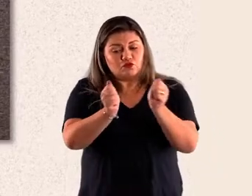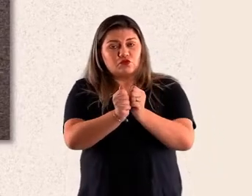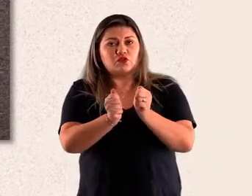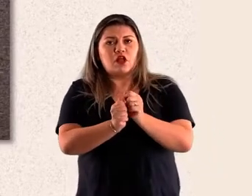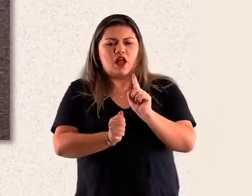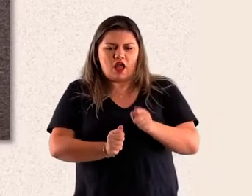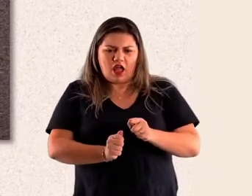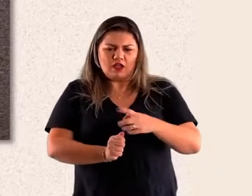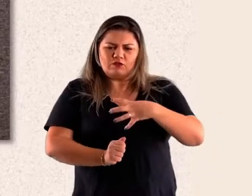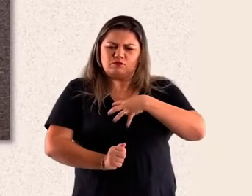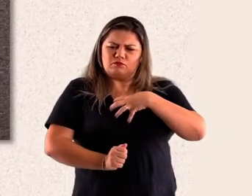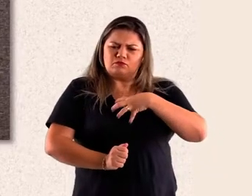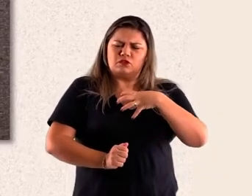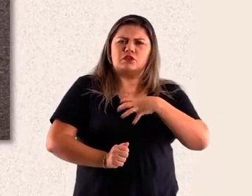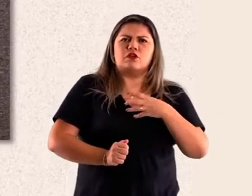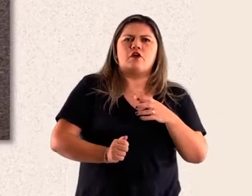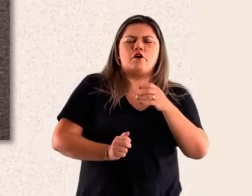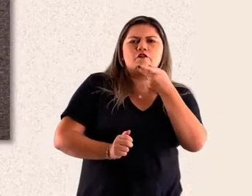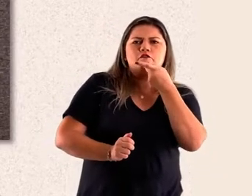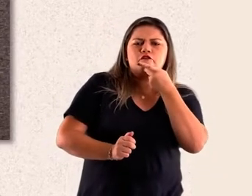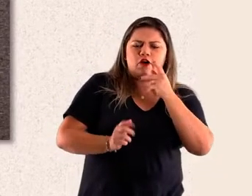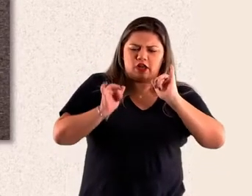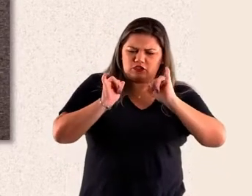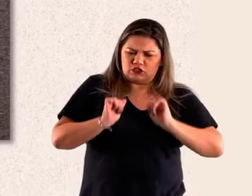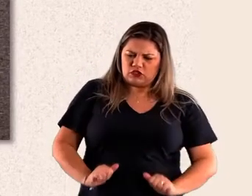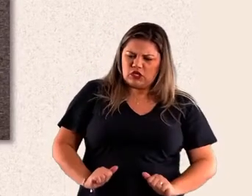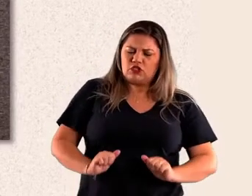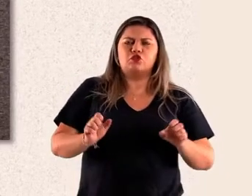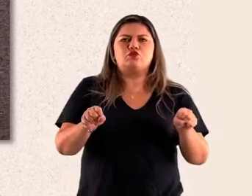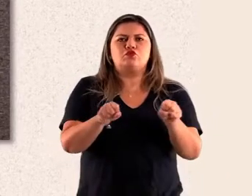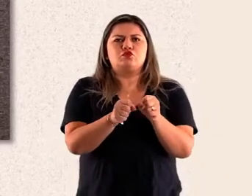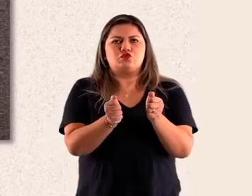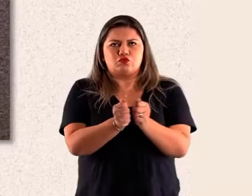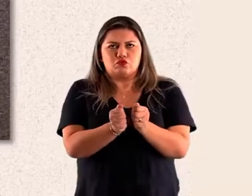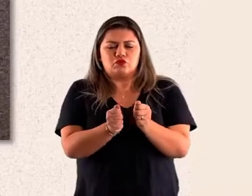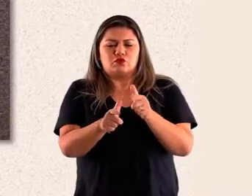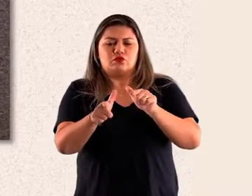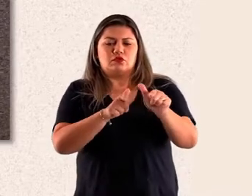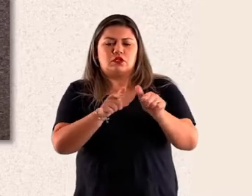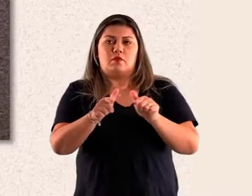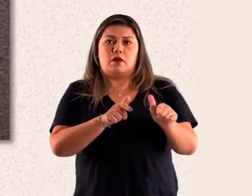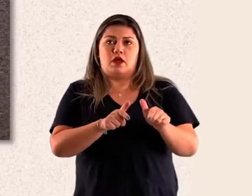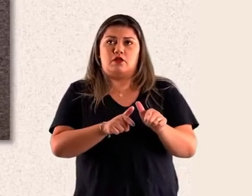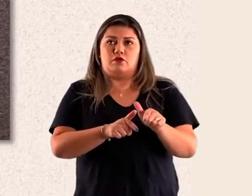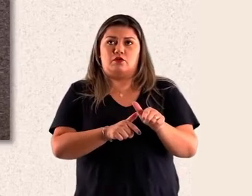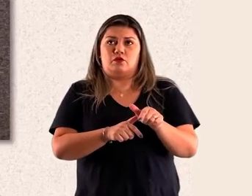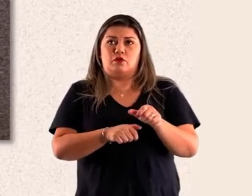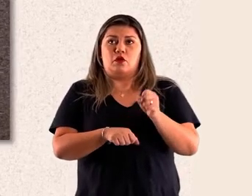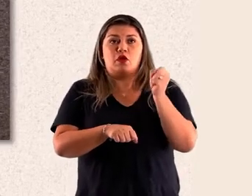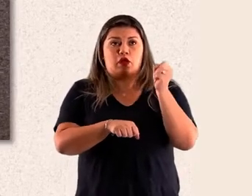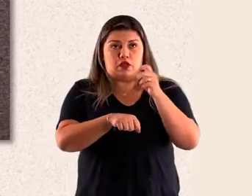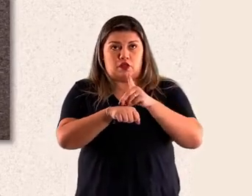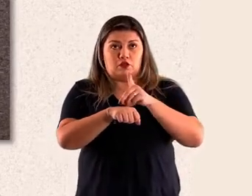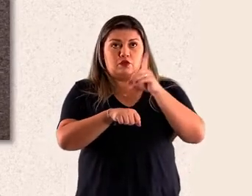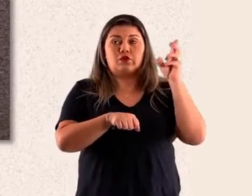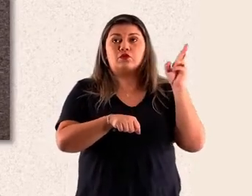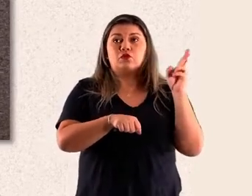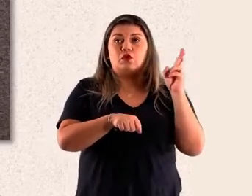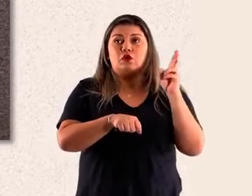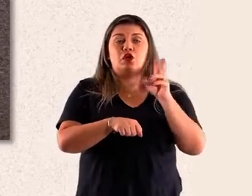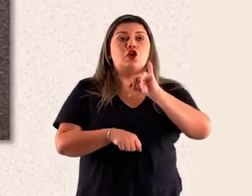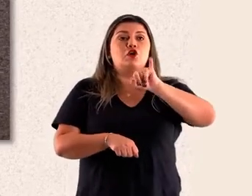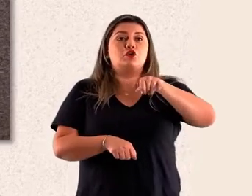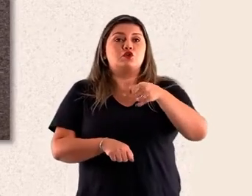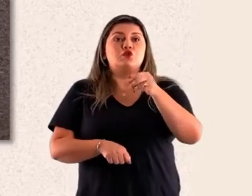sentido quando a gente fala de ética no nosso ambiente de trabalho então a Doutora Juliana vai falar algumas palavras em nome da